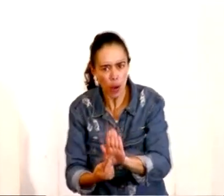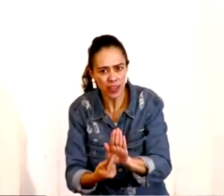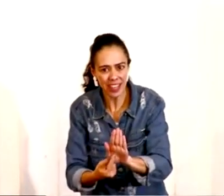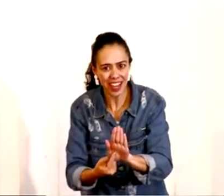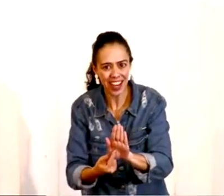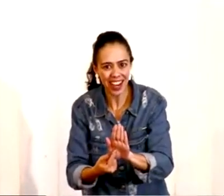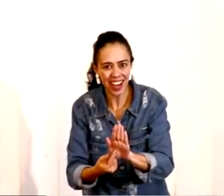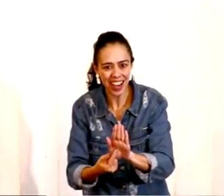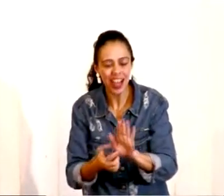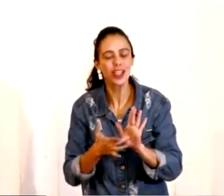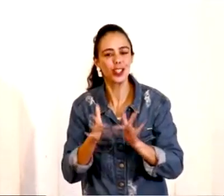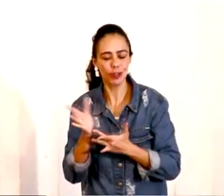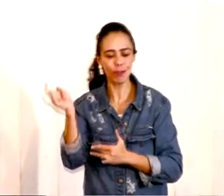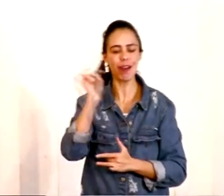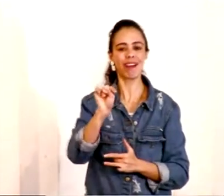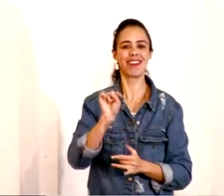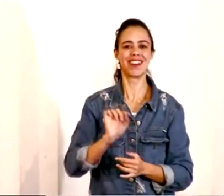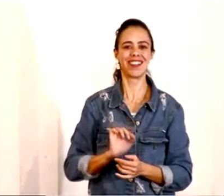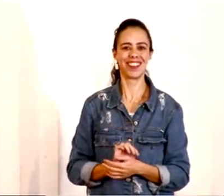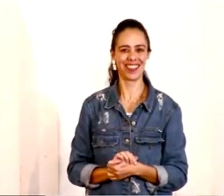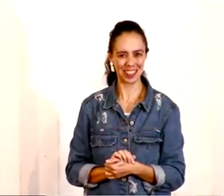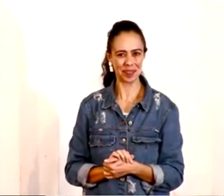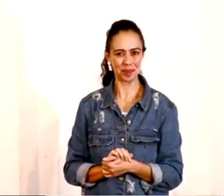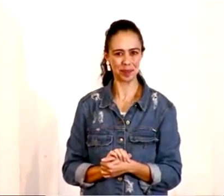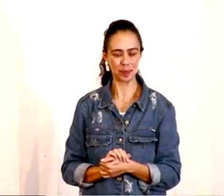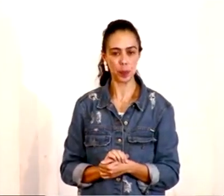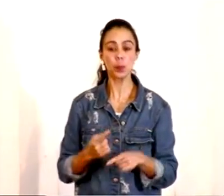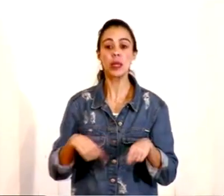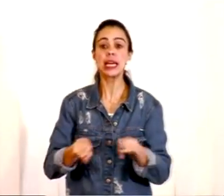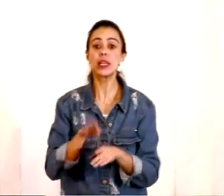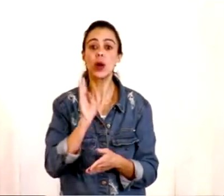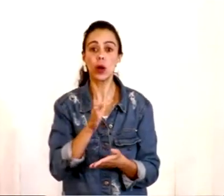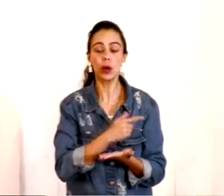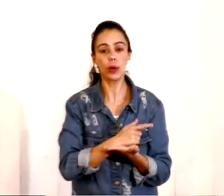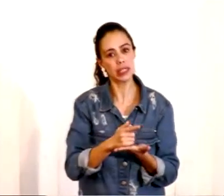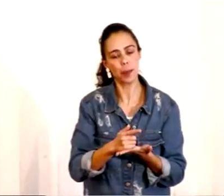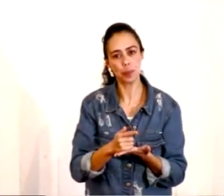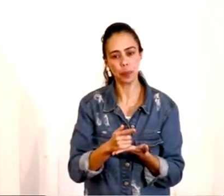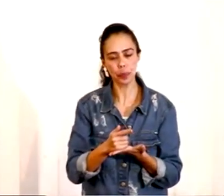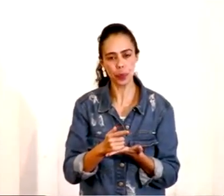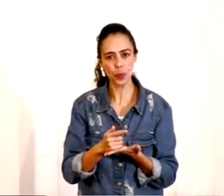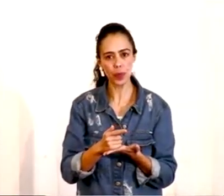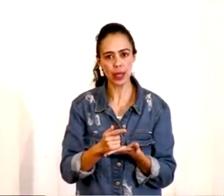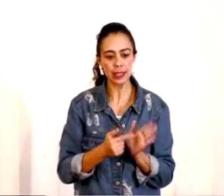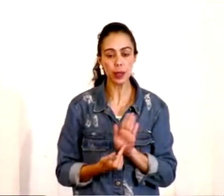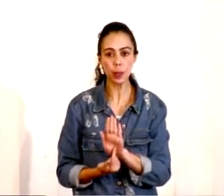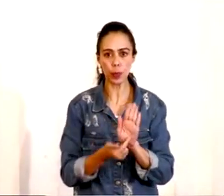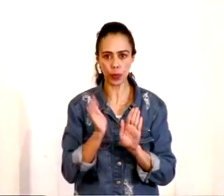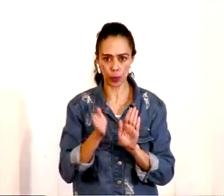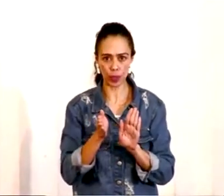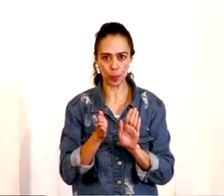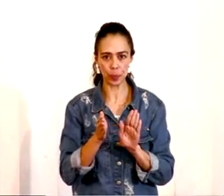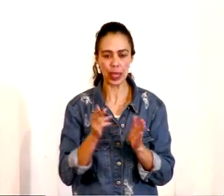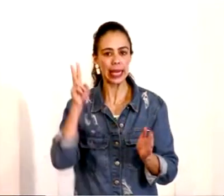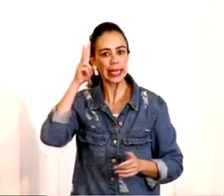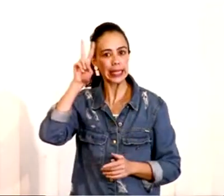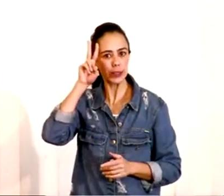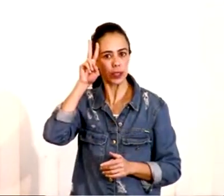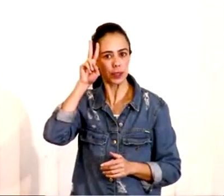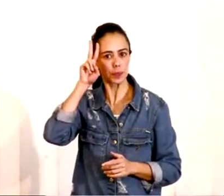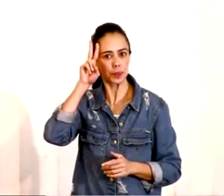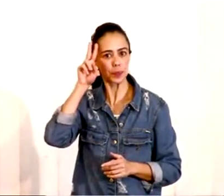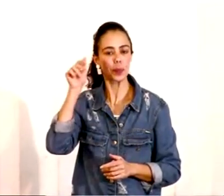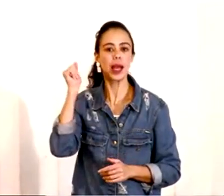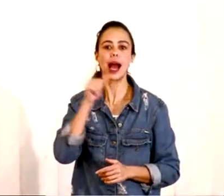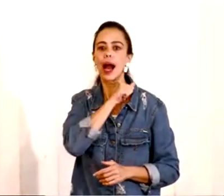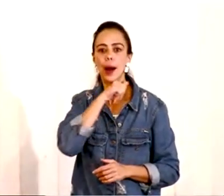versos de 1 a 16, que lemos até agora, a história de Abel e Caim. Após a queda, nós